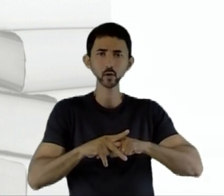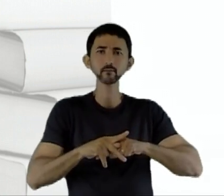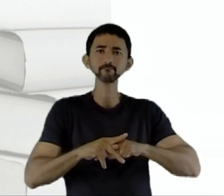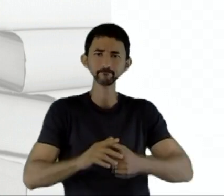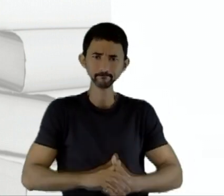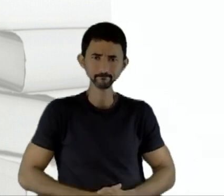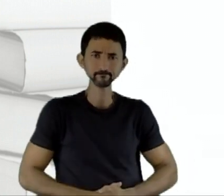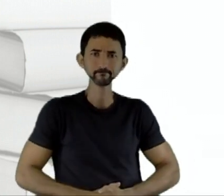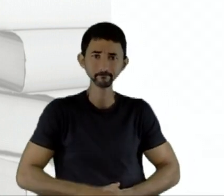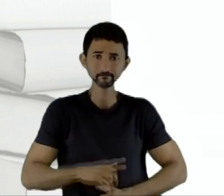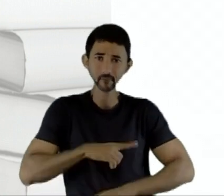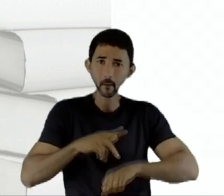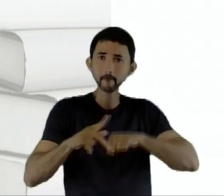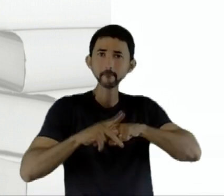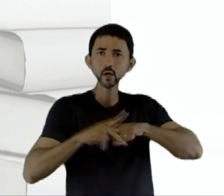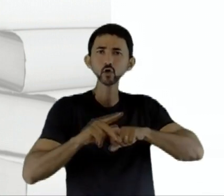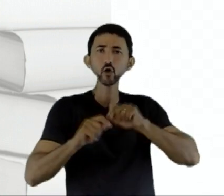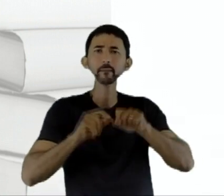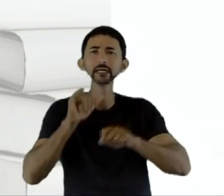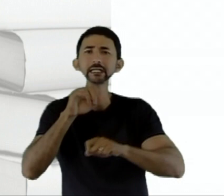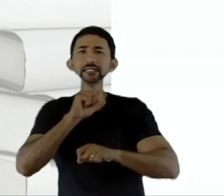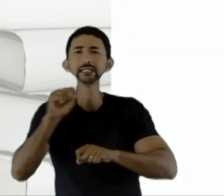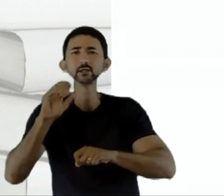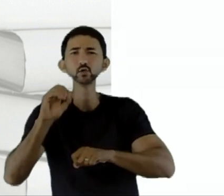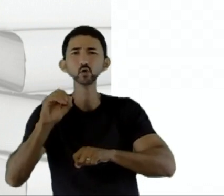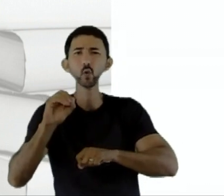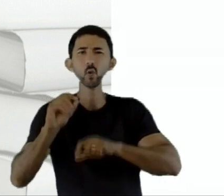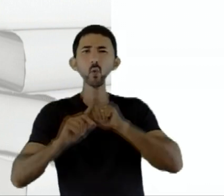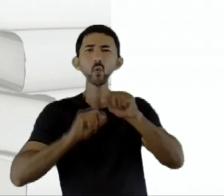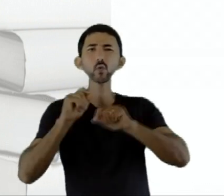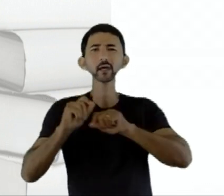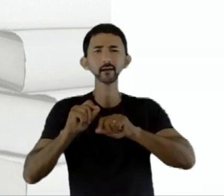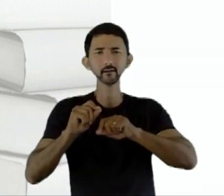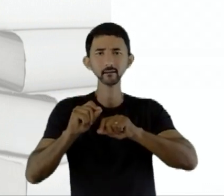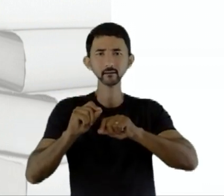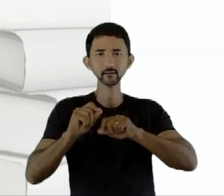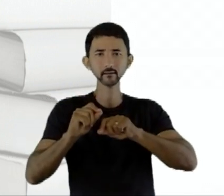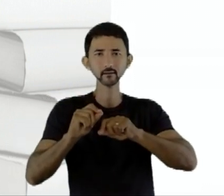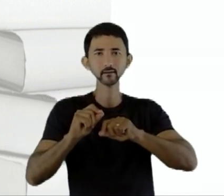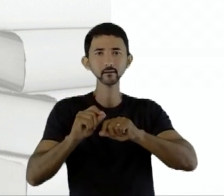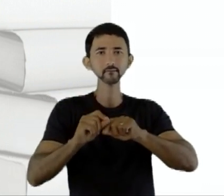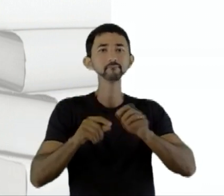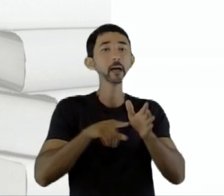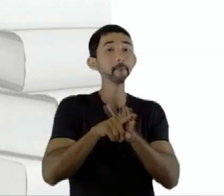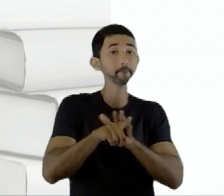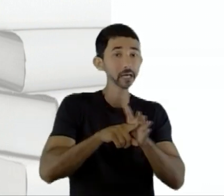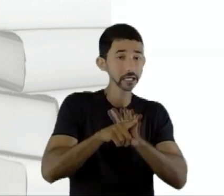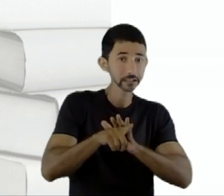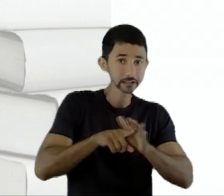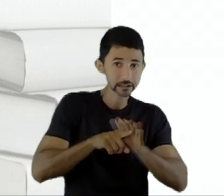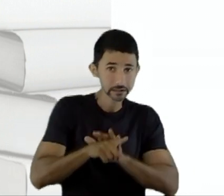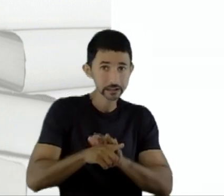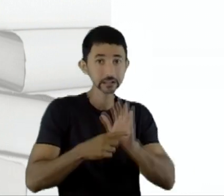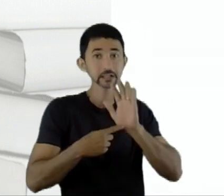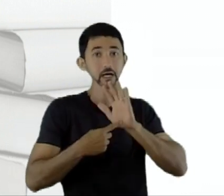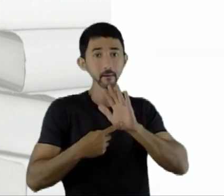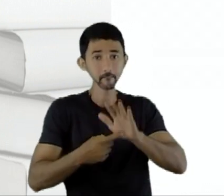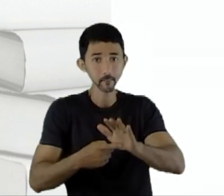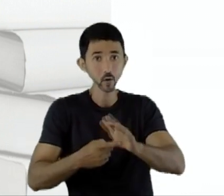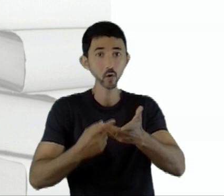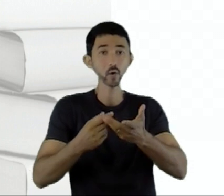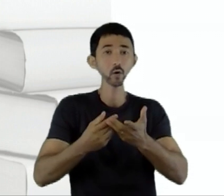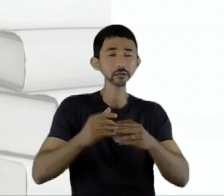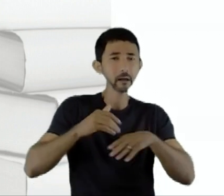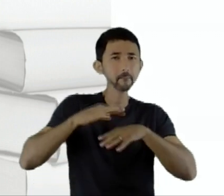Isso. Isso o que, meninos e meninas? O que ele acabou de falar. Os dados que revelam